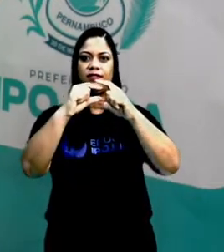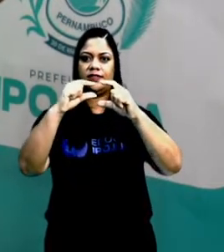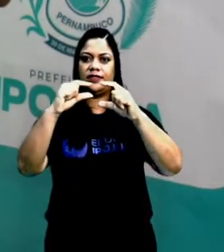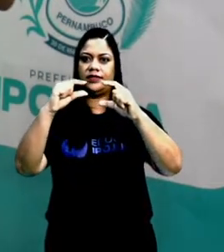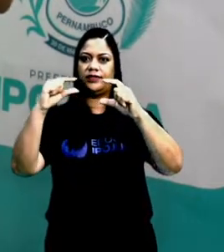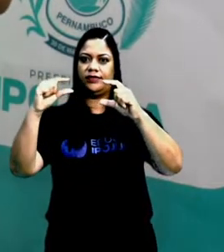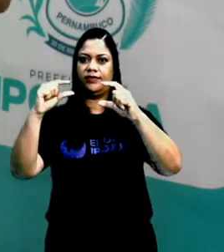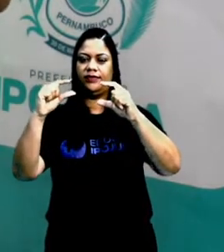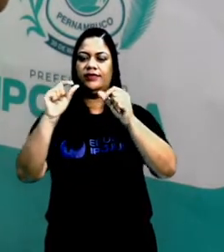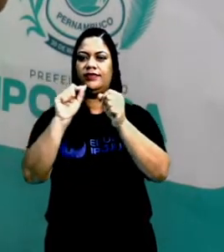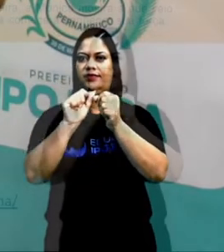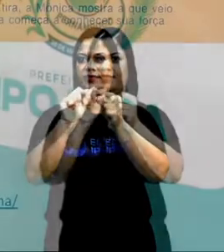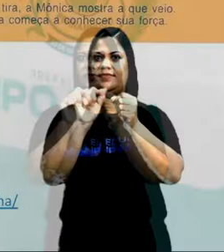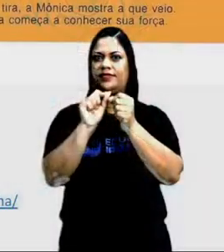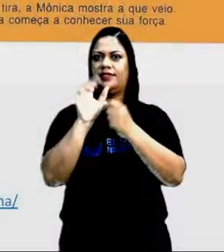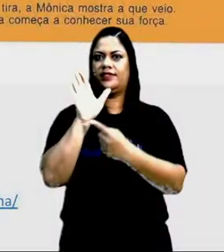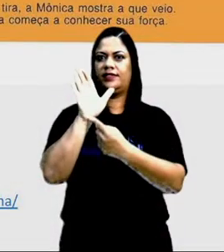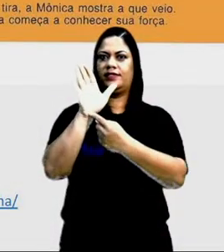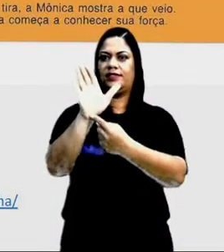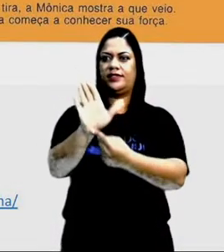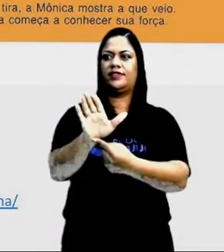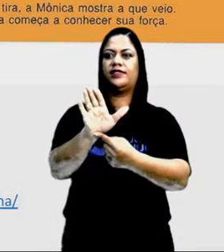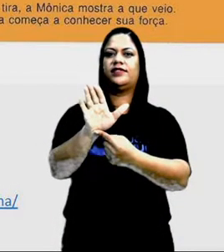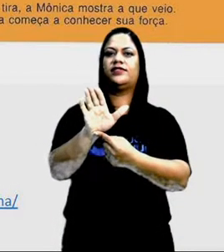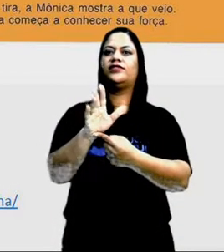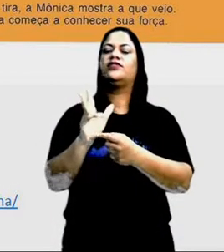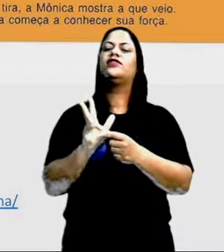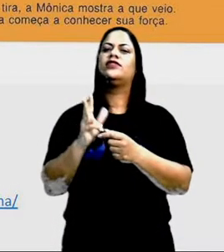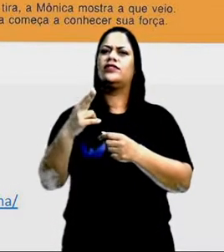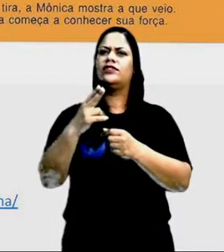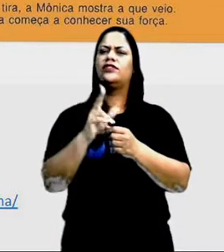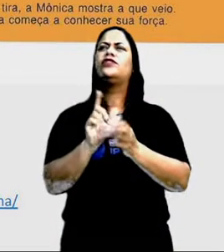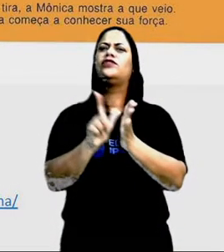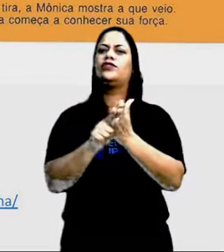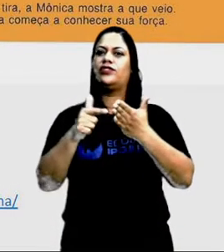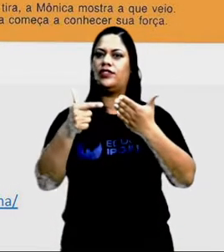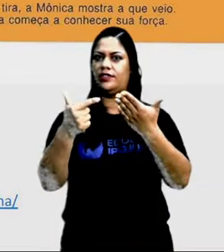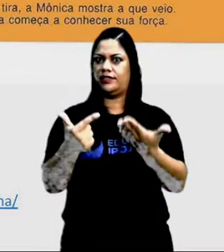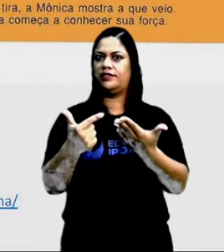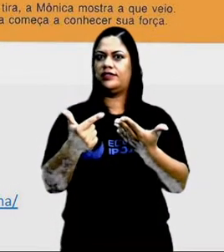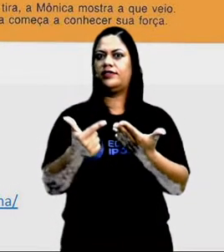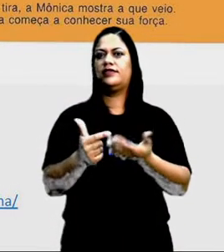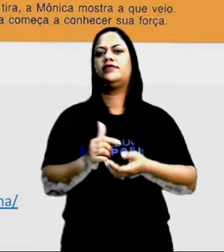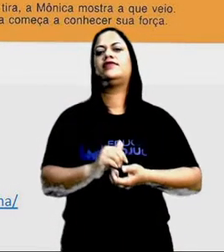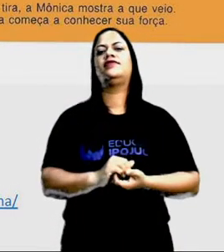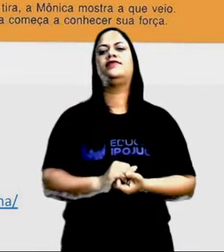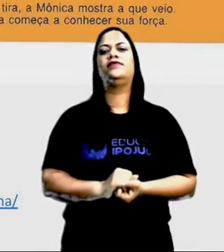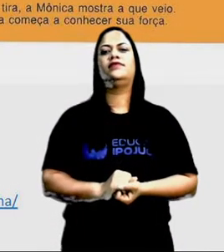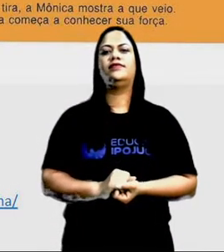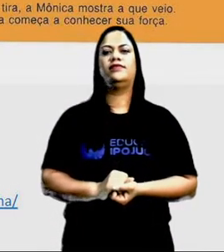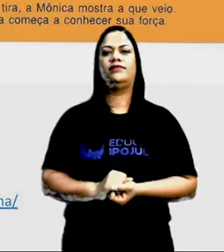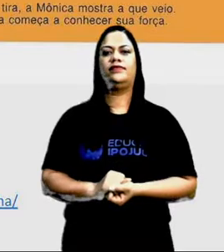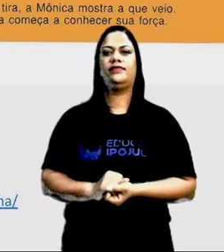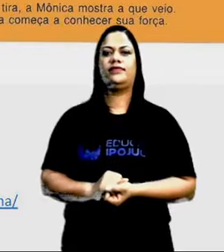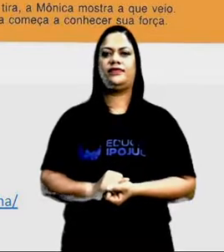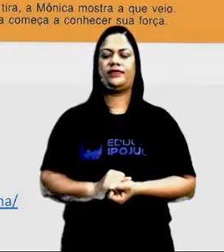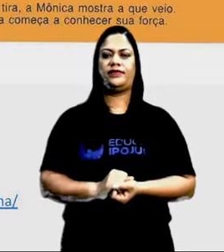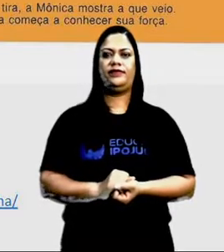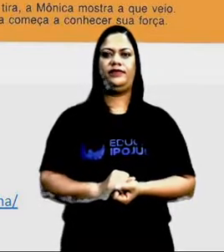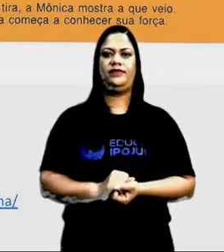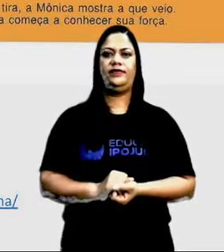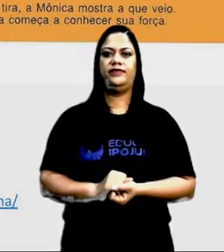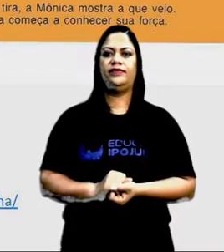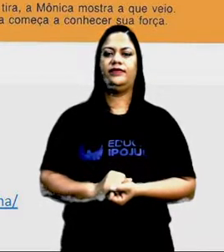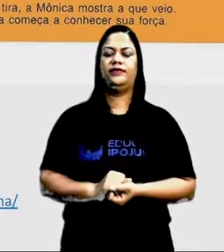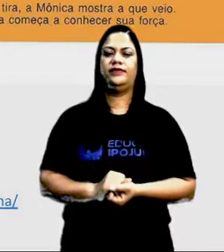deriva do formato que aparece em um recorte de jornal. É como se fosse um pedaço mesmo, um recorte. Por isso que chama de tiras,